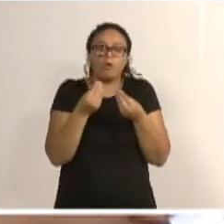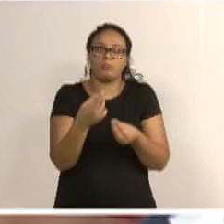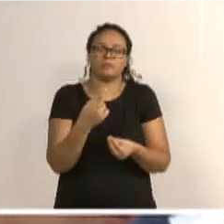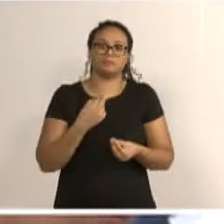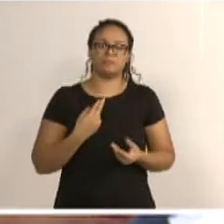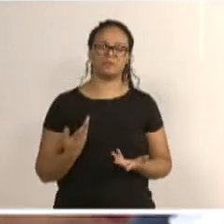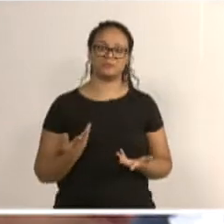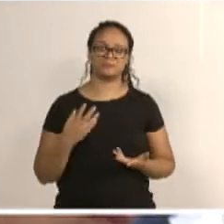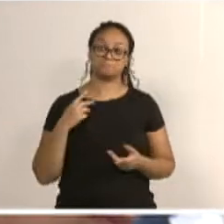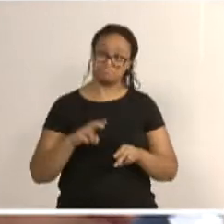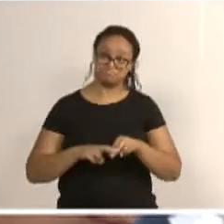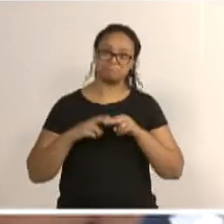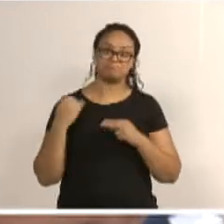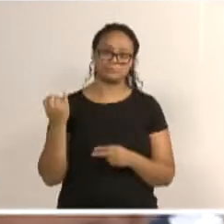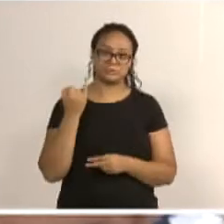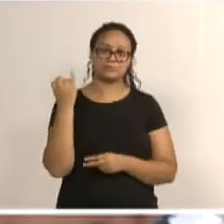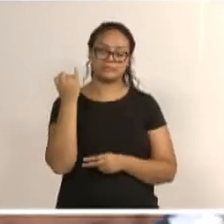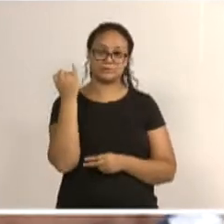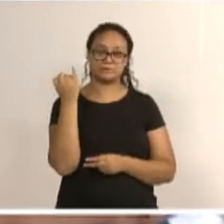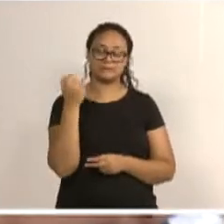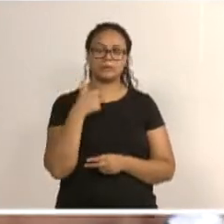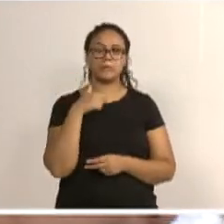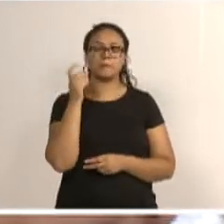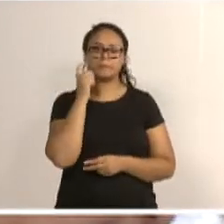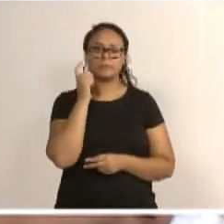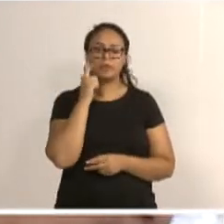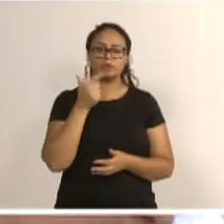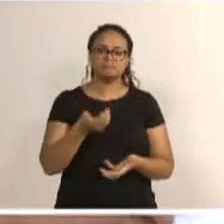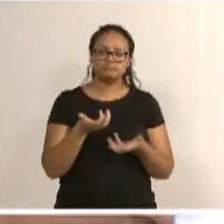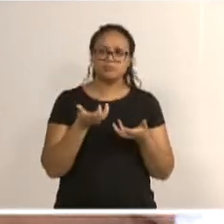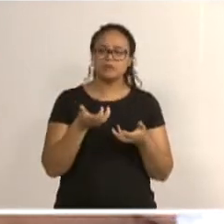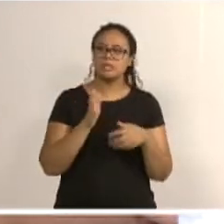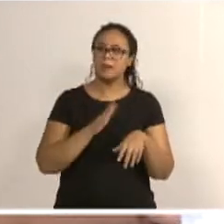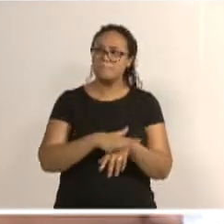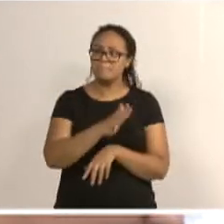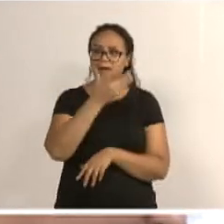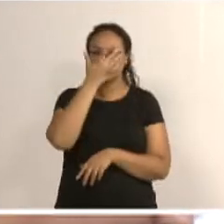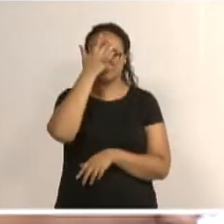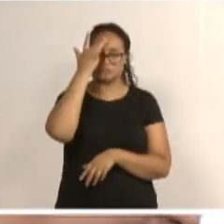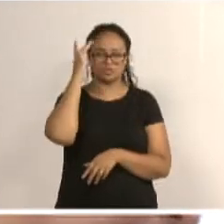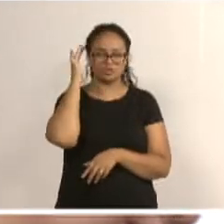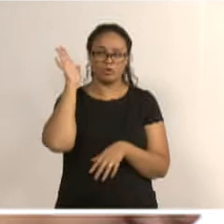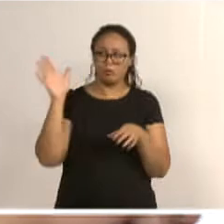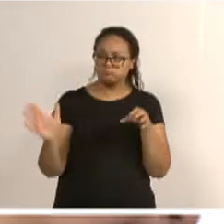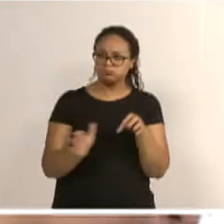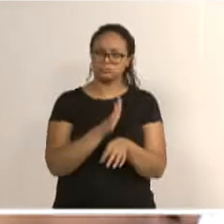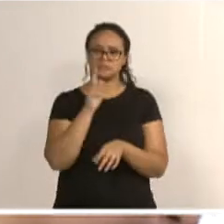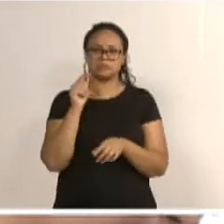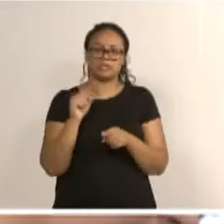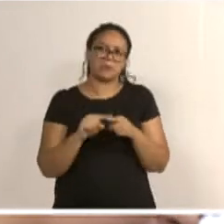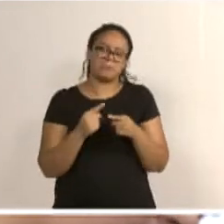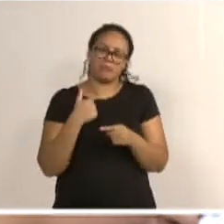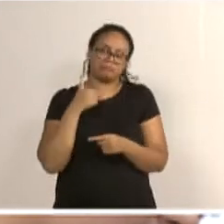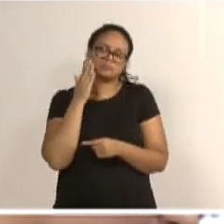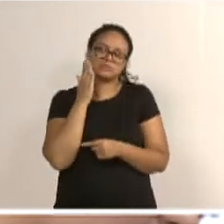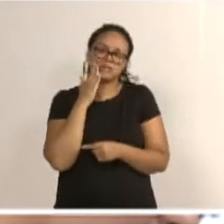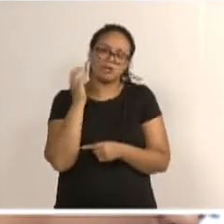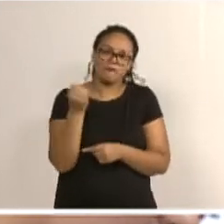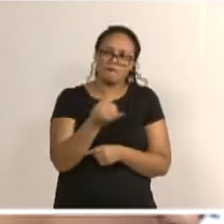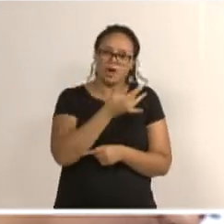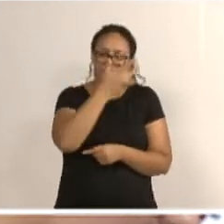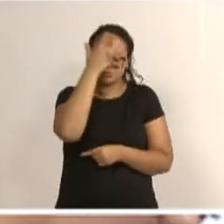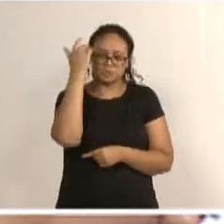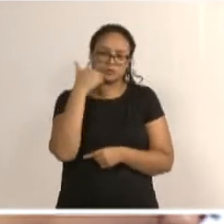tenho um pesar pelo seguinte: gostaria que tivesse mais gente aqui, bem mais gente, mas sei que muita gente não pode vir.